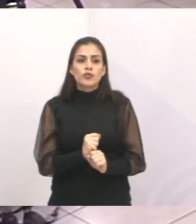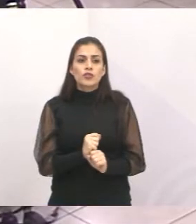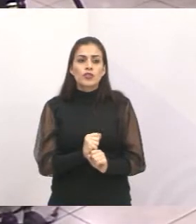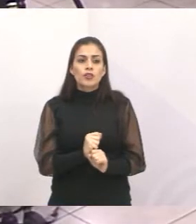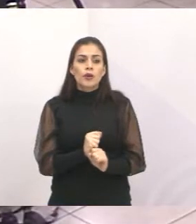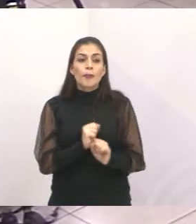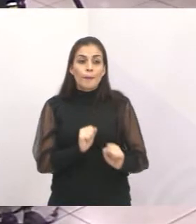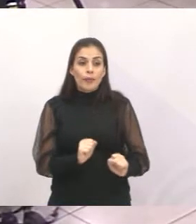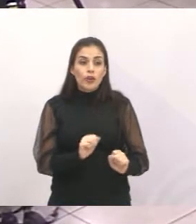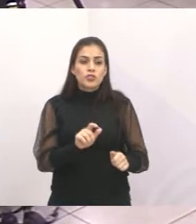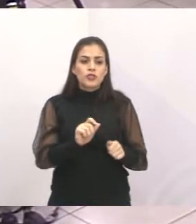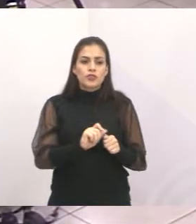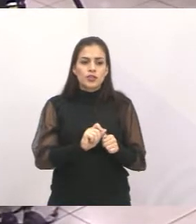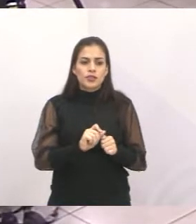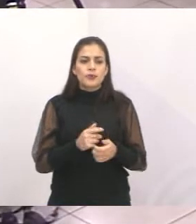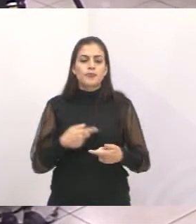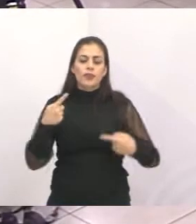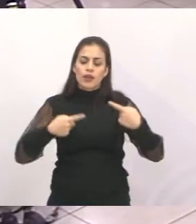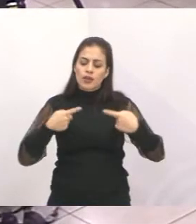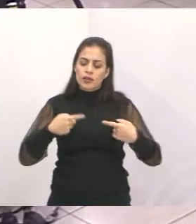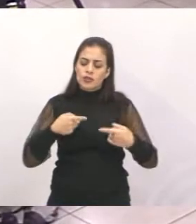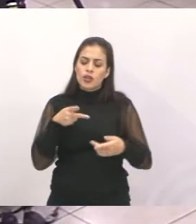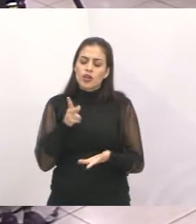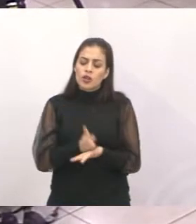Projeto continua em discussão.